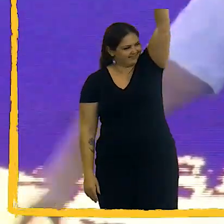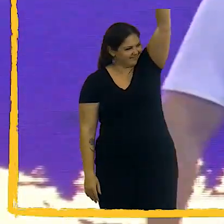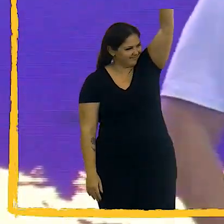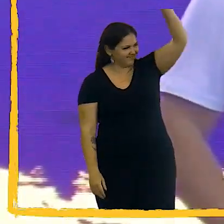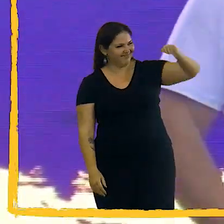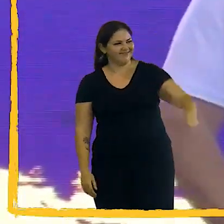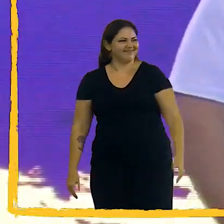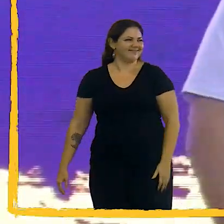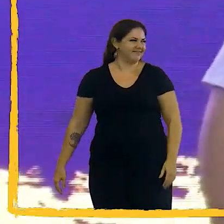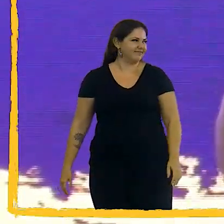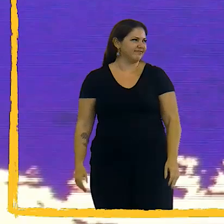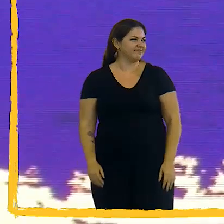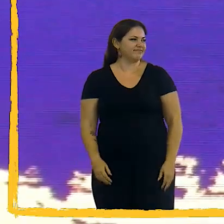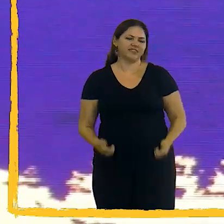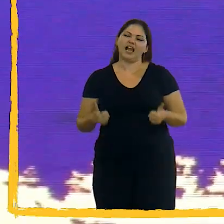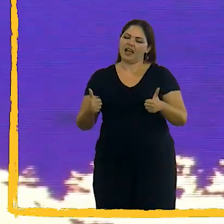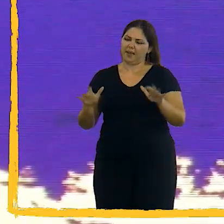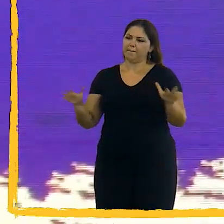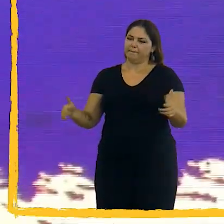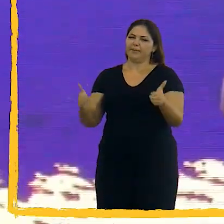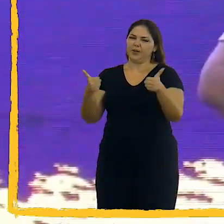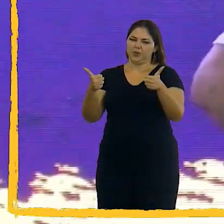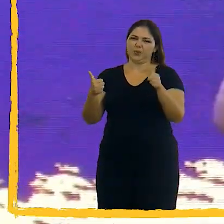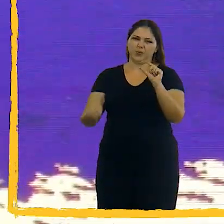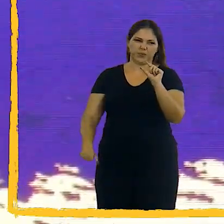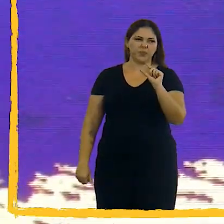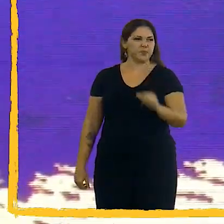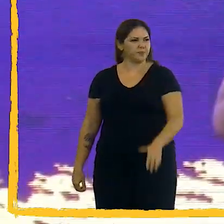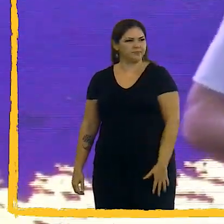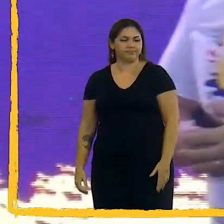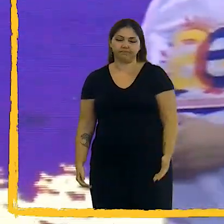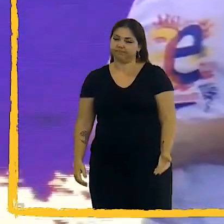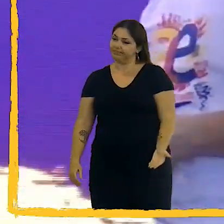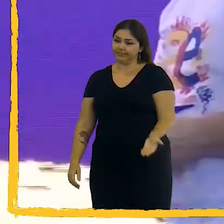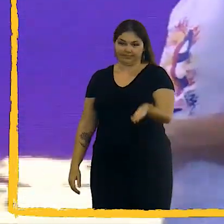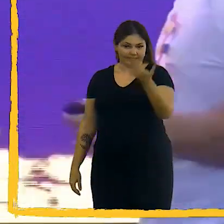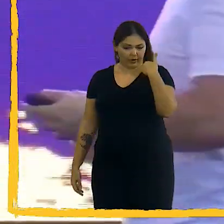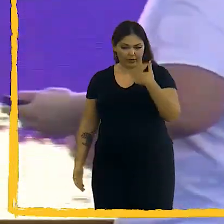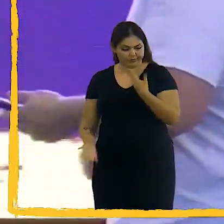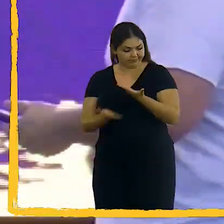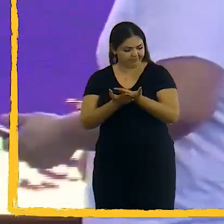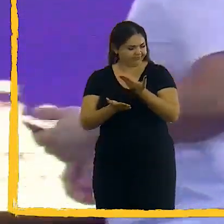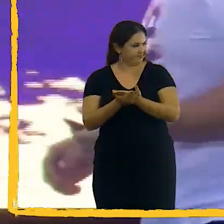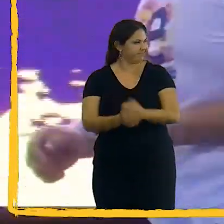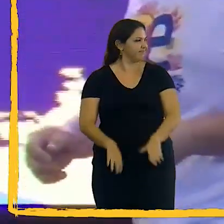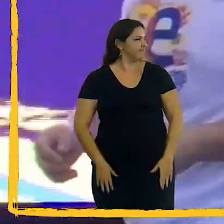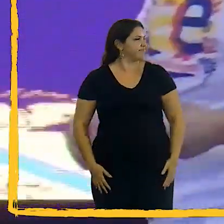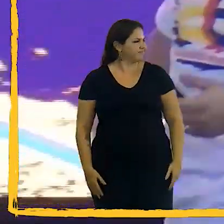vestíbulo aí deu certo galera sim embora pessoal